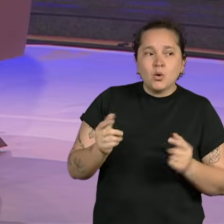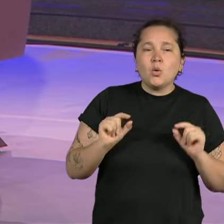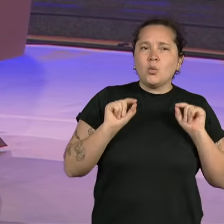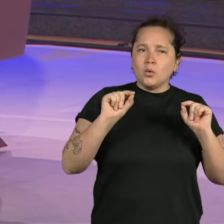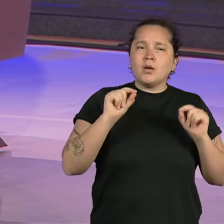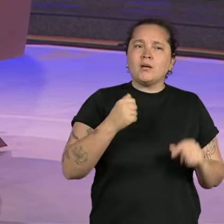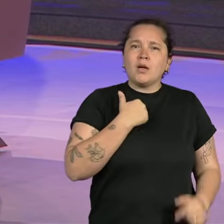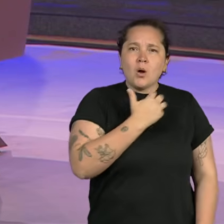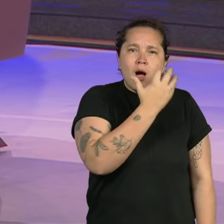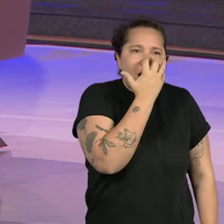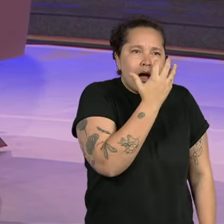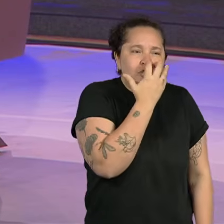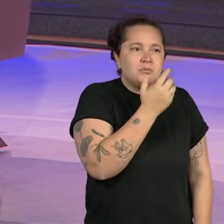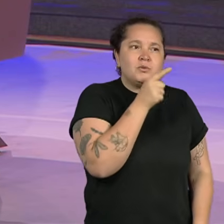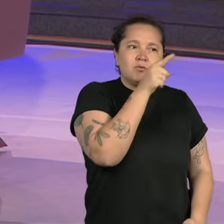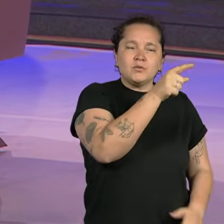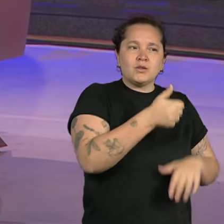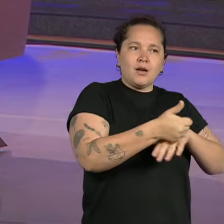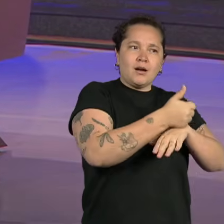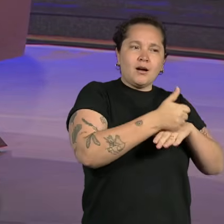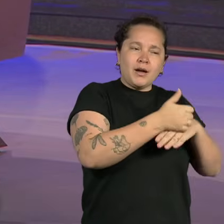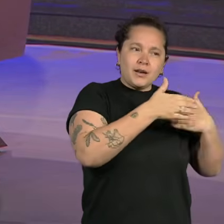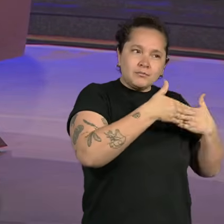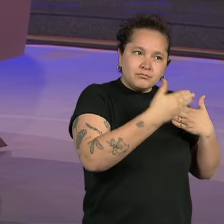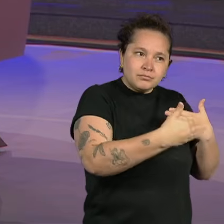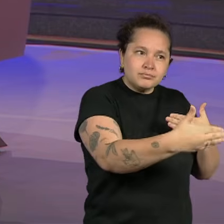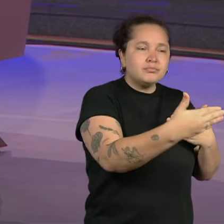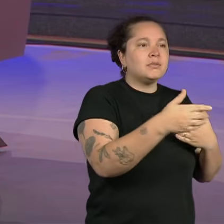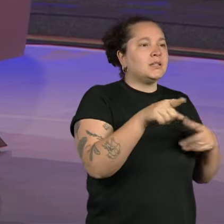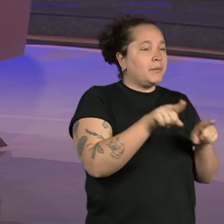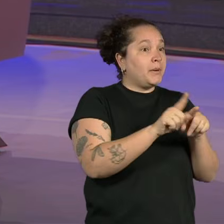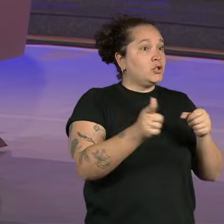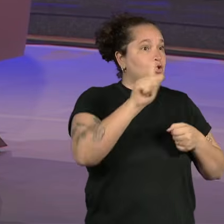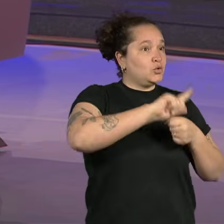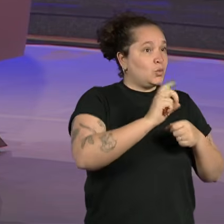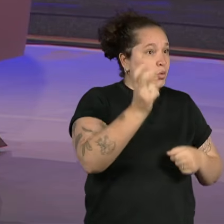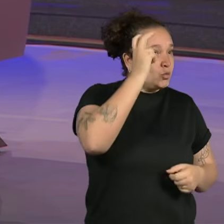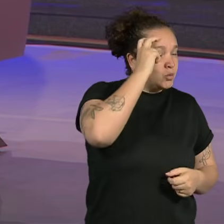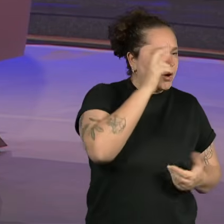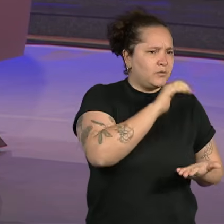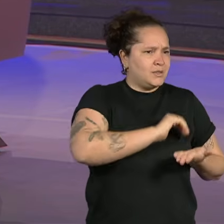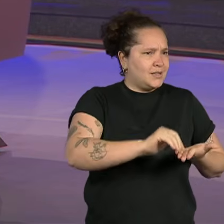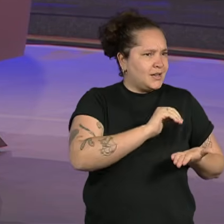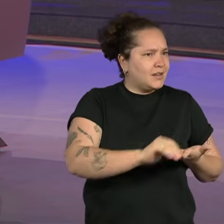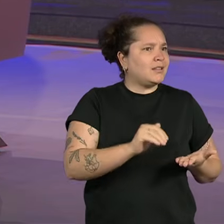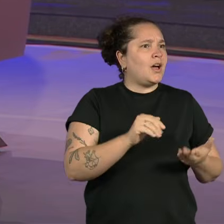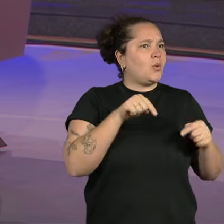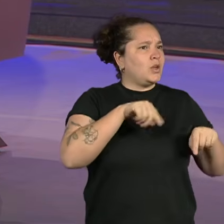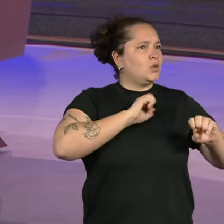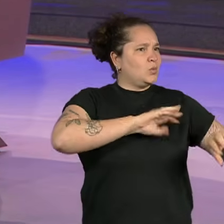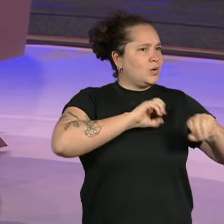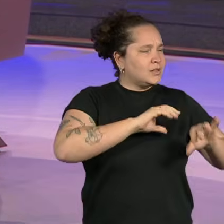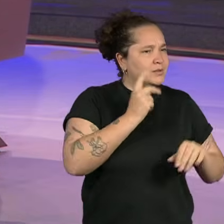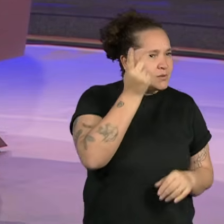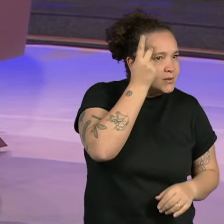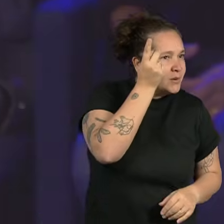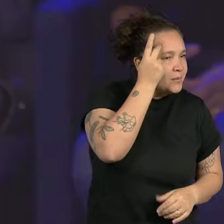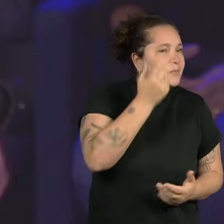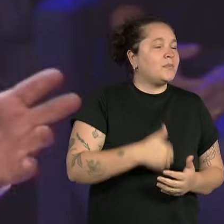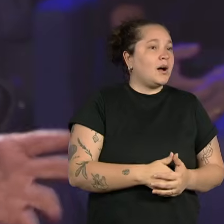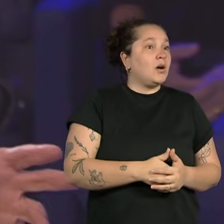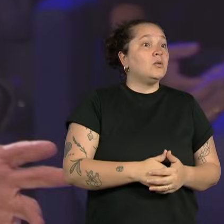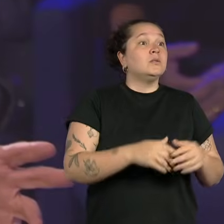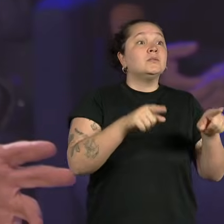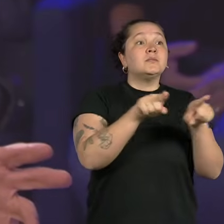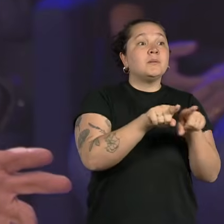como gestor cultural, com responsabilidades imensas, né? Como secretário de Educação da cidade de São Paulo, da grande cidade de São Paulo.